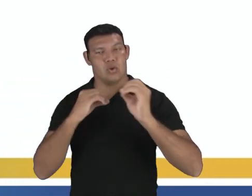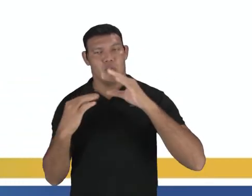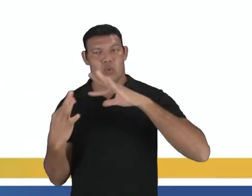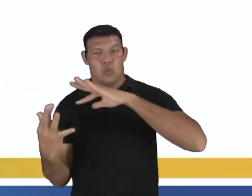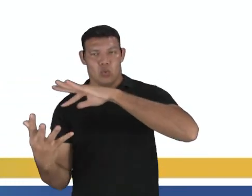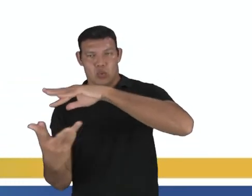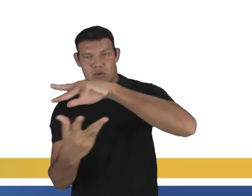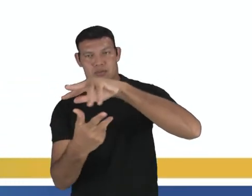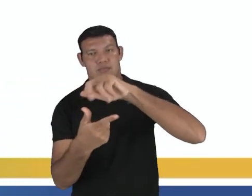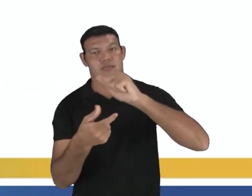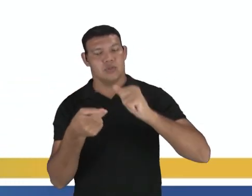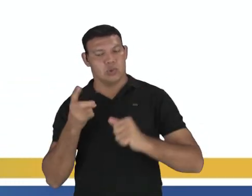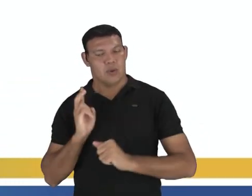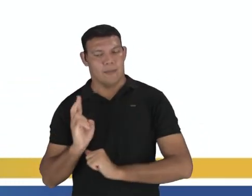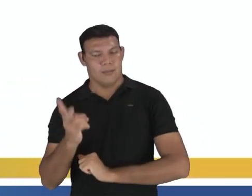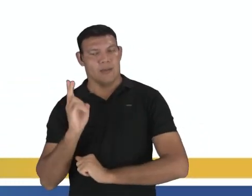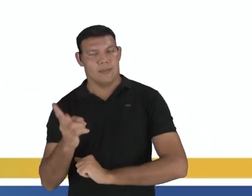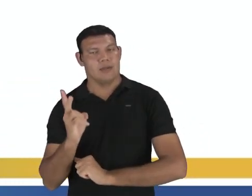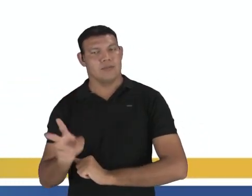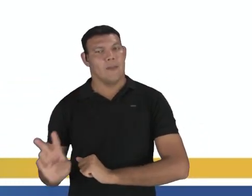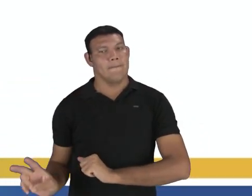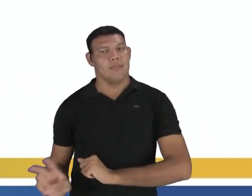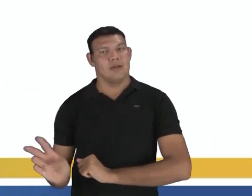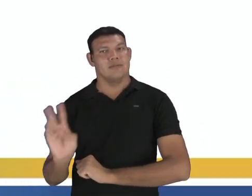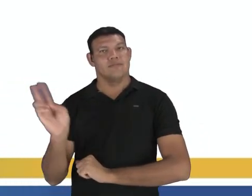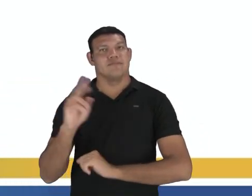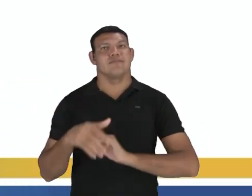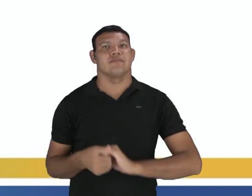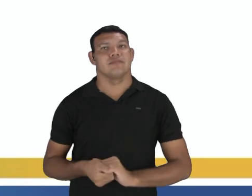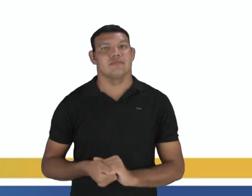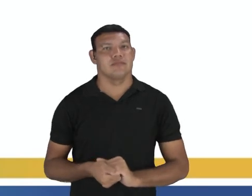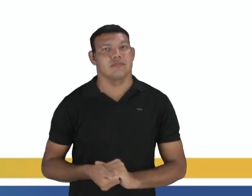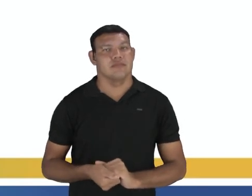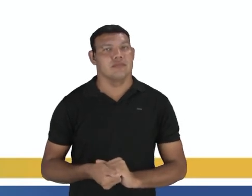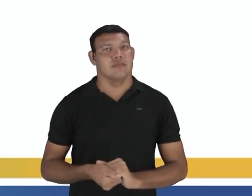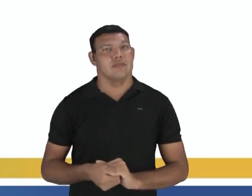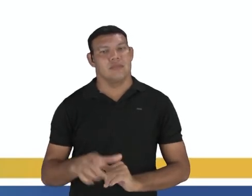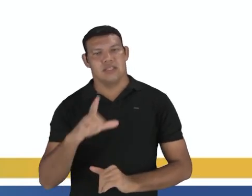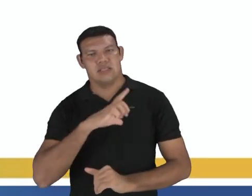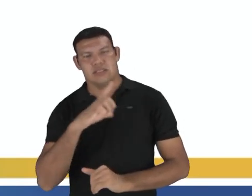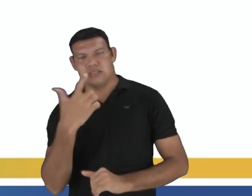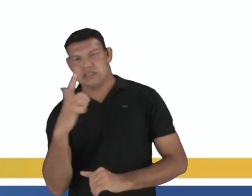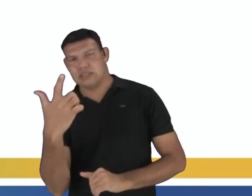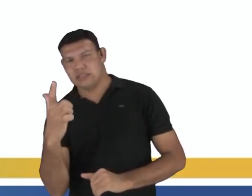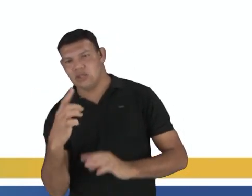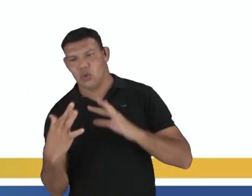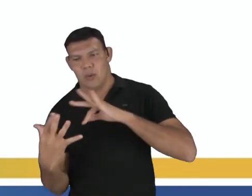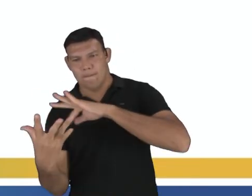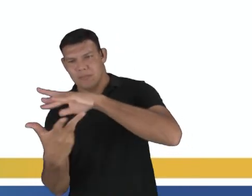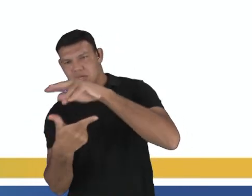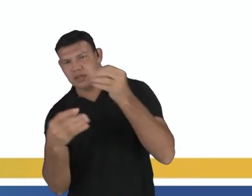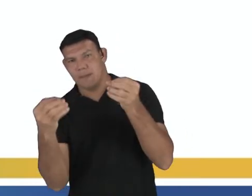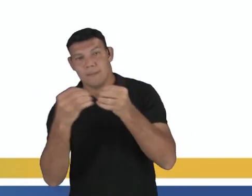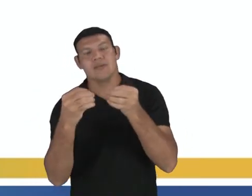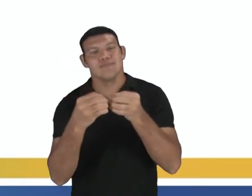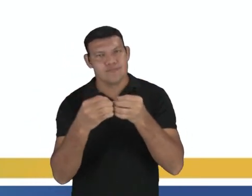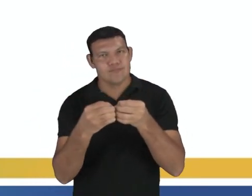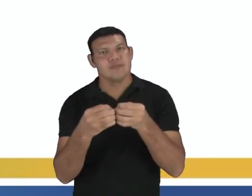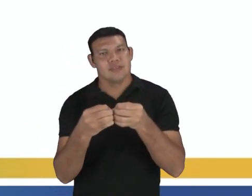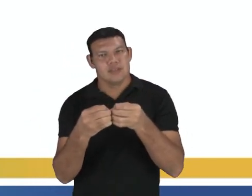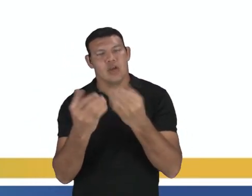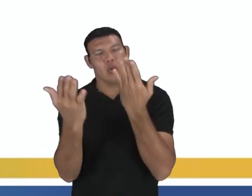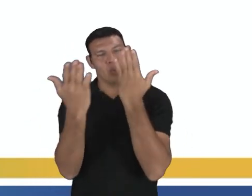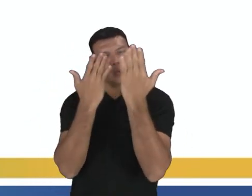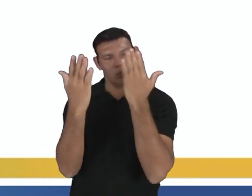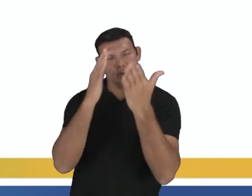determinado valor, por exemplo, o período de uma órbita ou de um raio, caso não se tenha de um planeta. Se houver um planeta próximo,